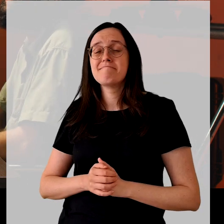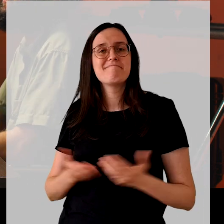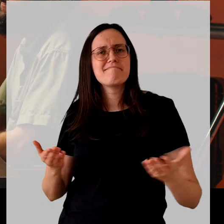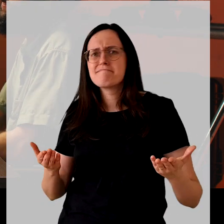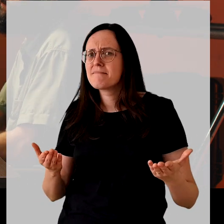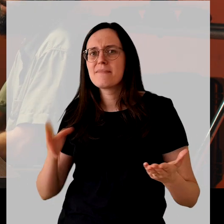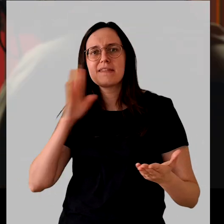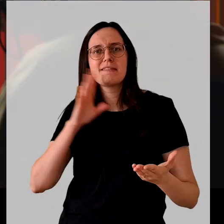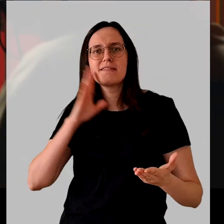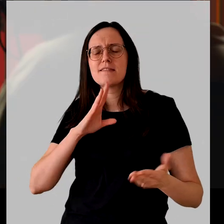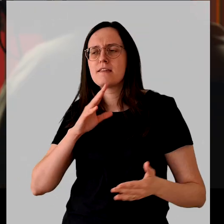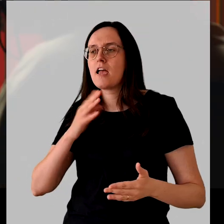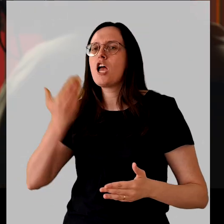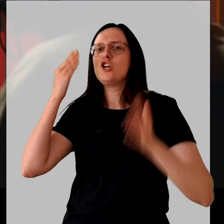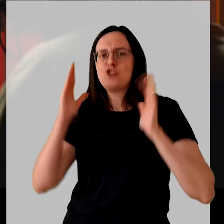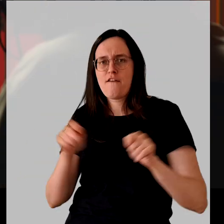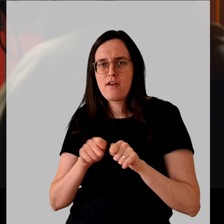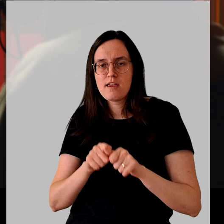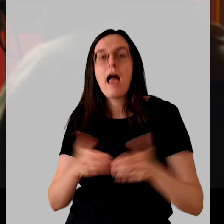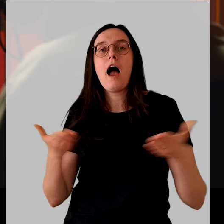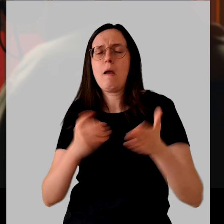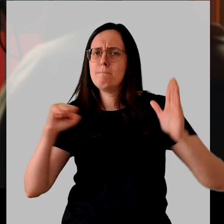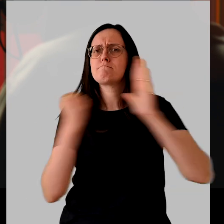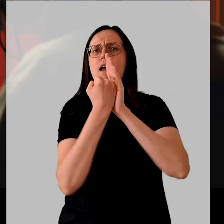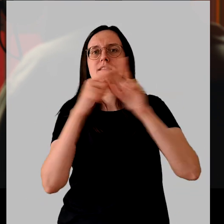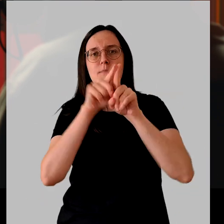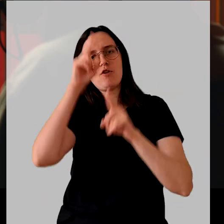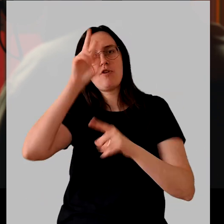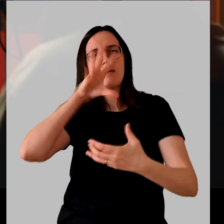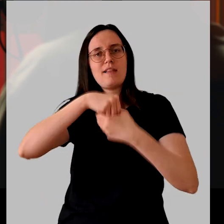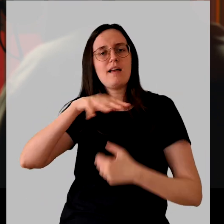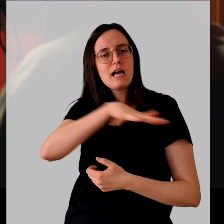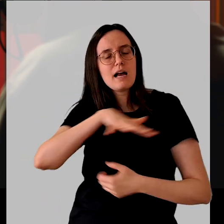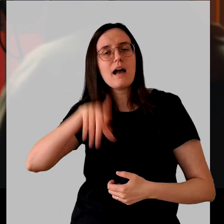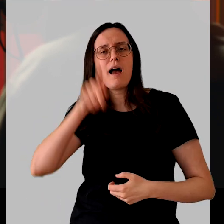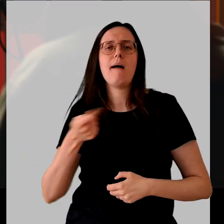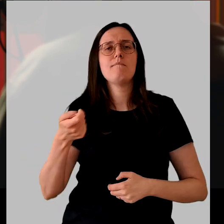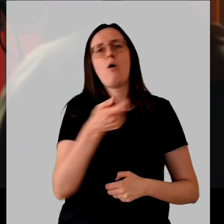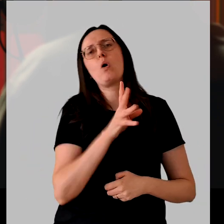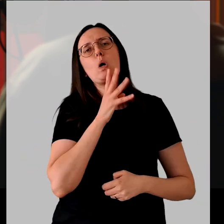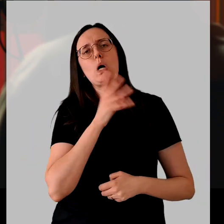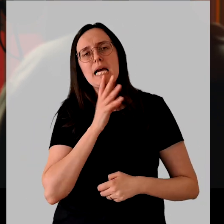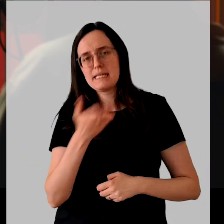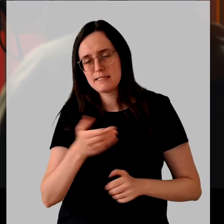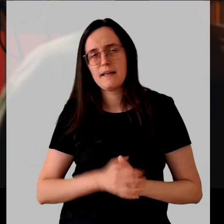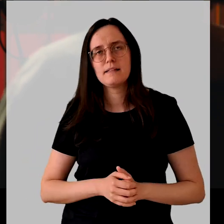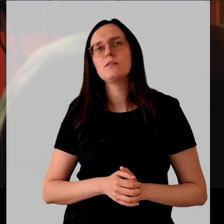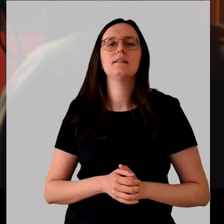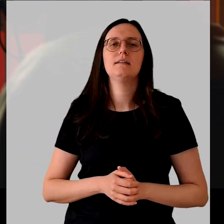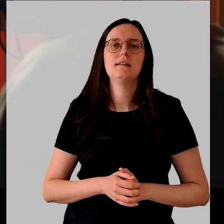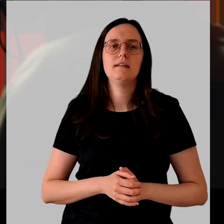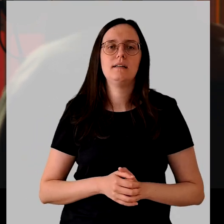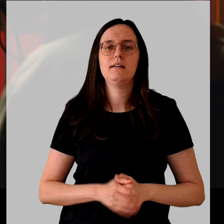E que, cara, fez e está fazendo a história dentro desse setor que é tão pouco conhecido ainda,